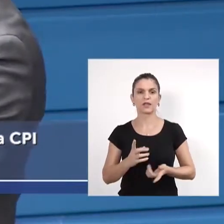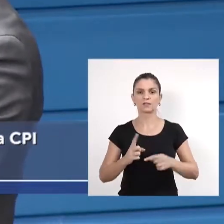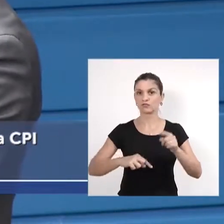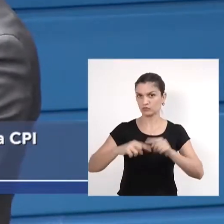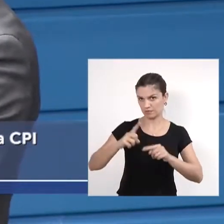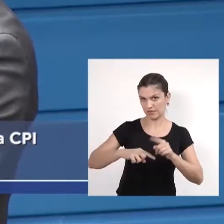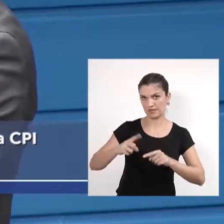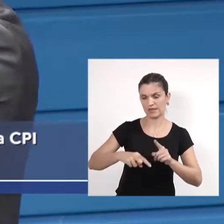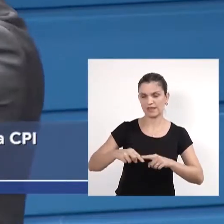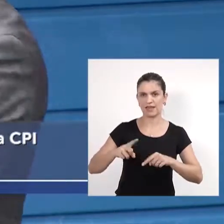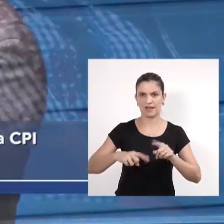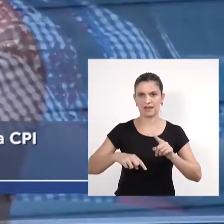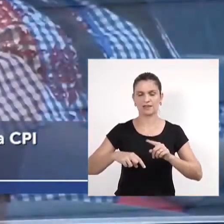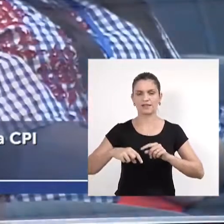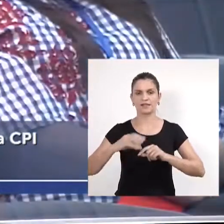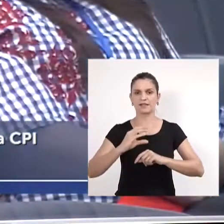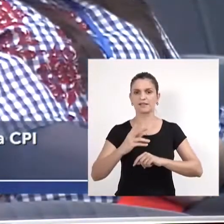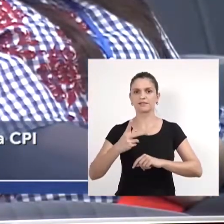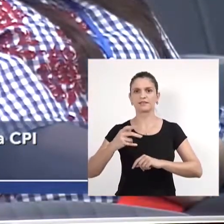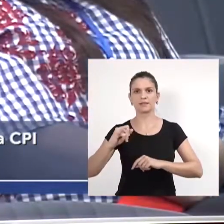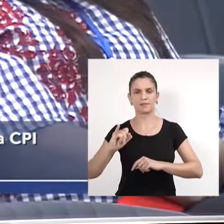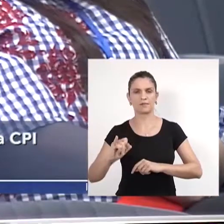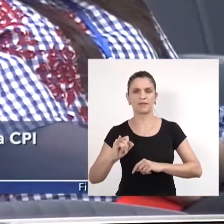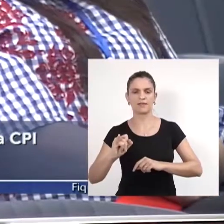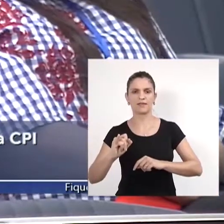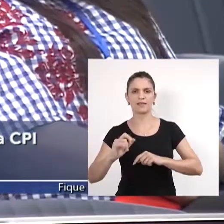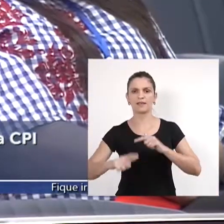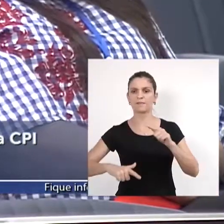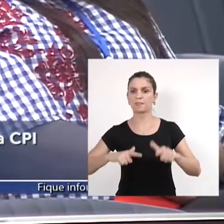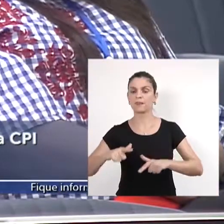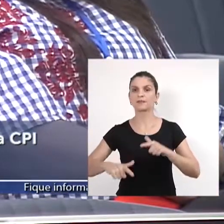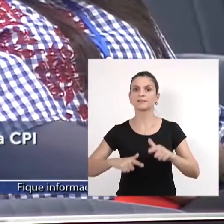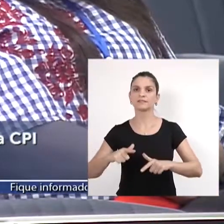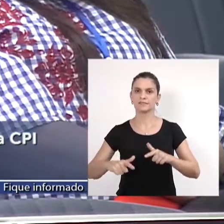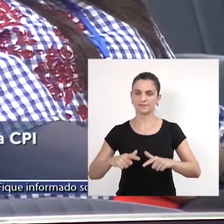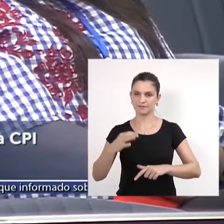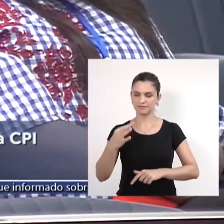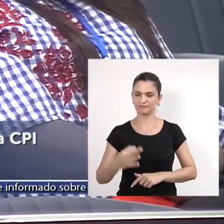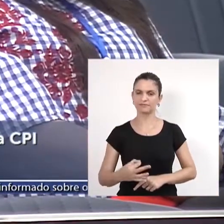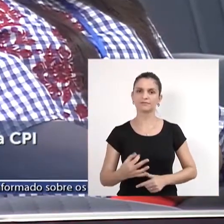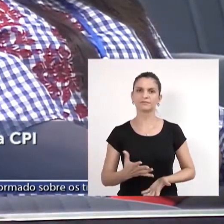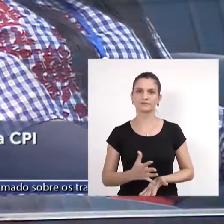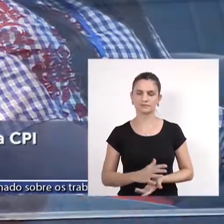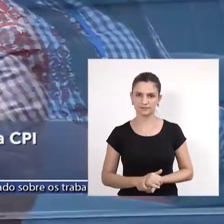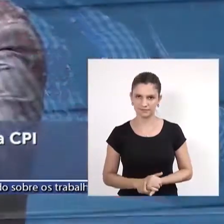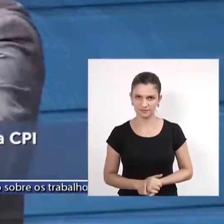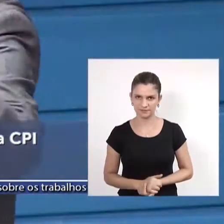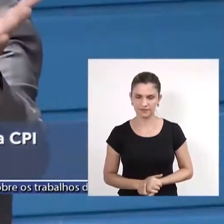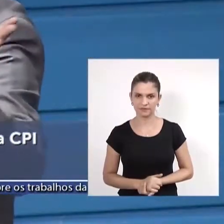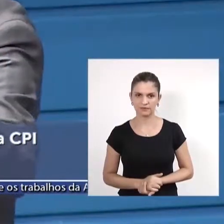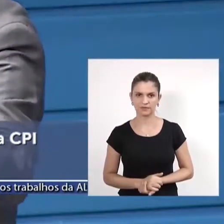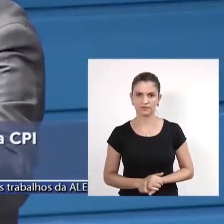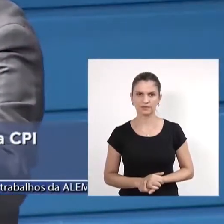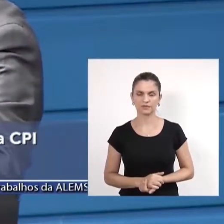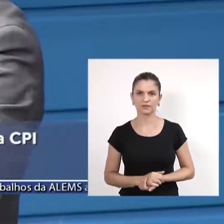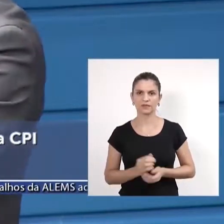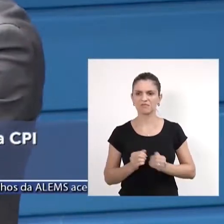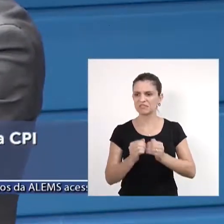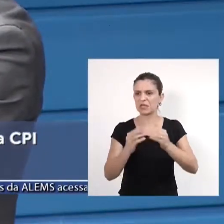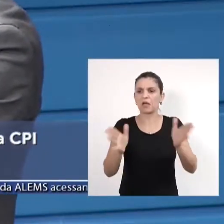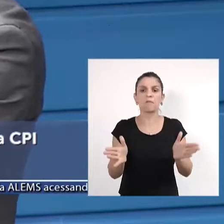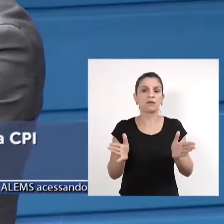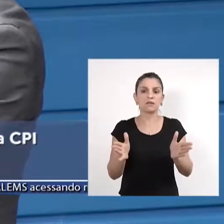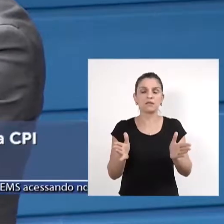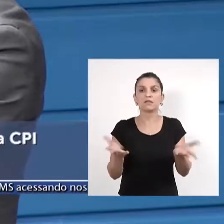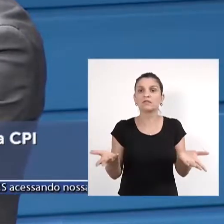funcione. Por esta razão que ela tem que ser bem fundada. Ela tem que ter elementos de início que evidenciem, não seja aberta. Eu